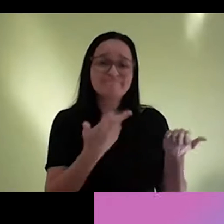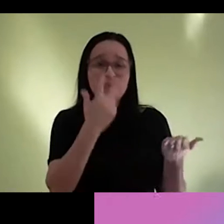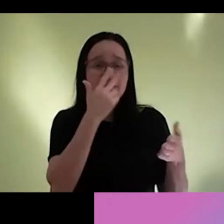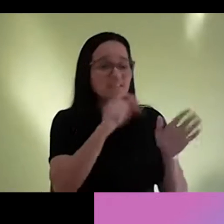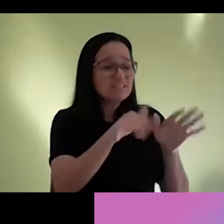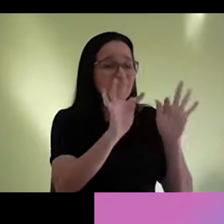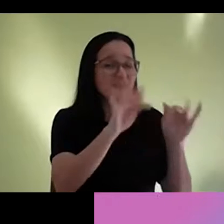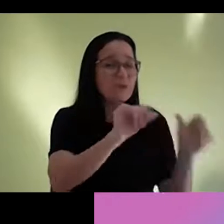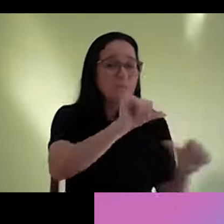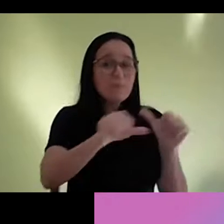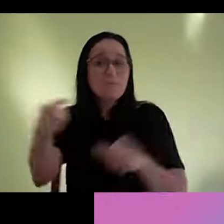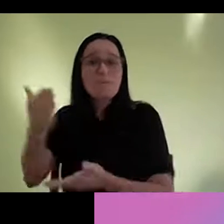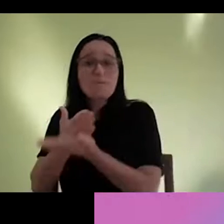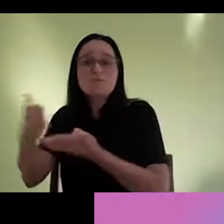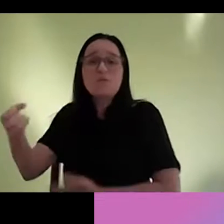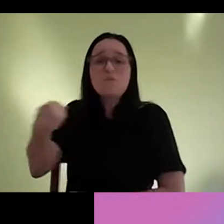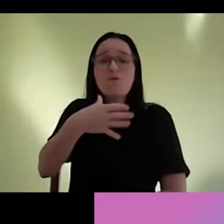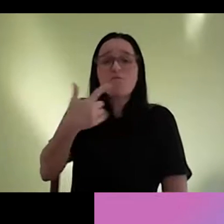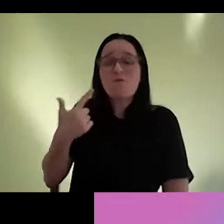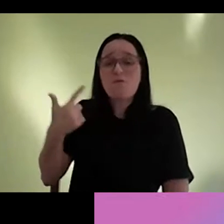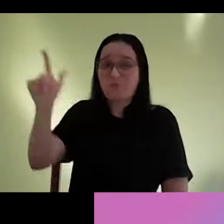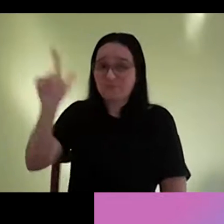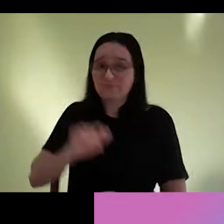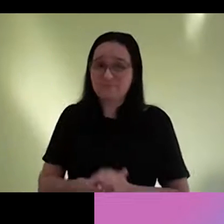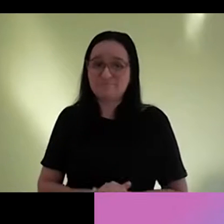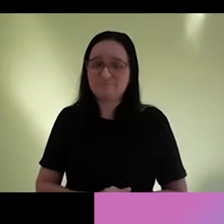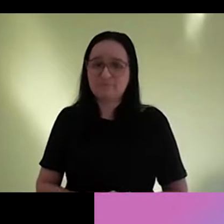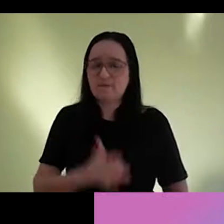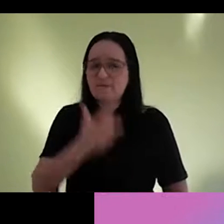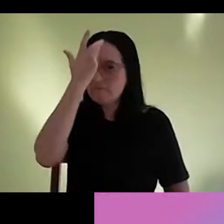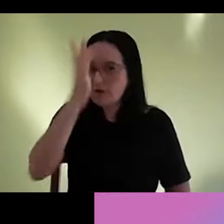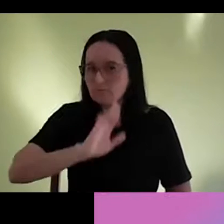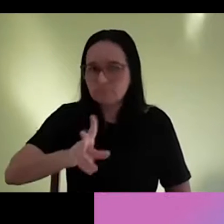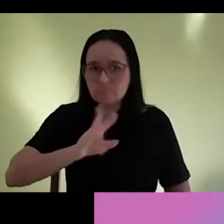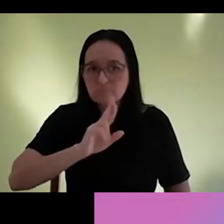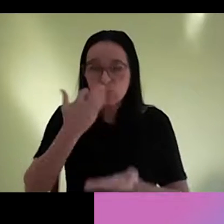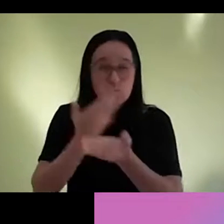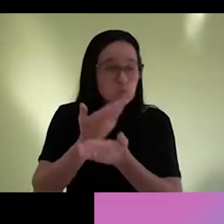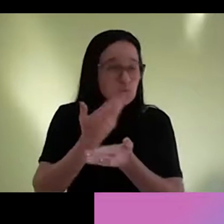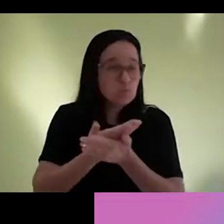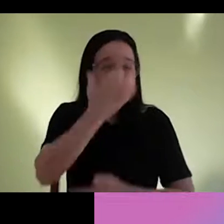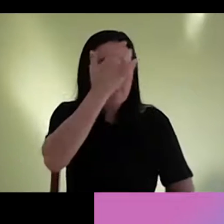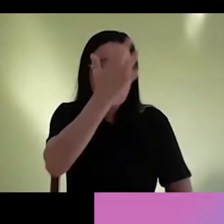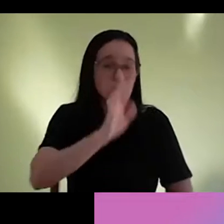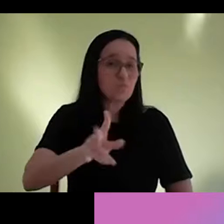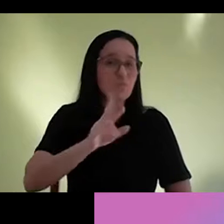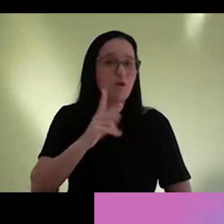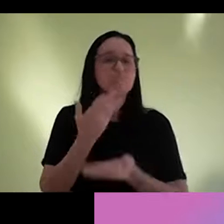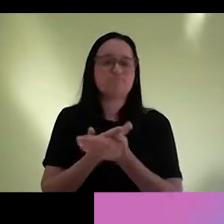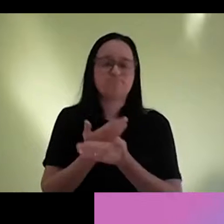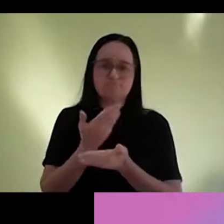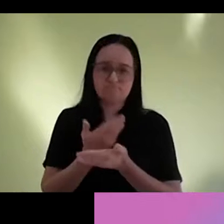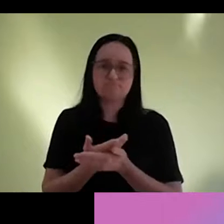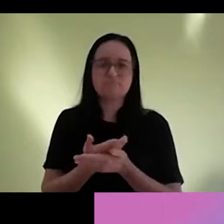existem outras jornadas não é fácil estudar não é fácil então essa é a minha dica tá bem? quanto a IBM